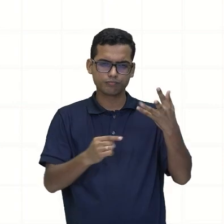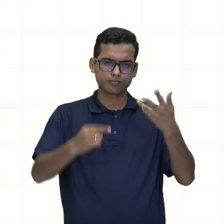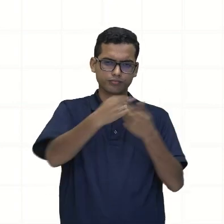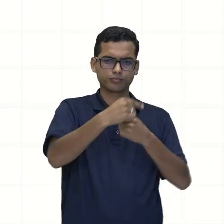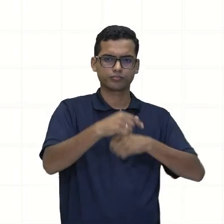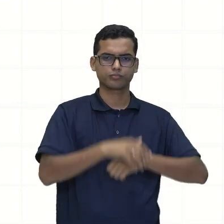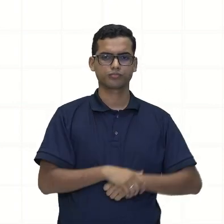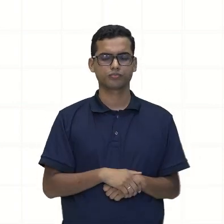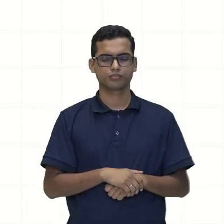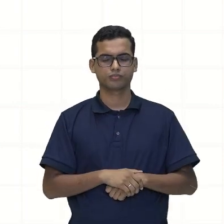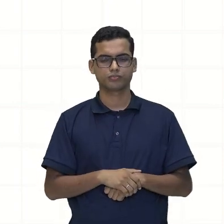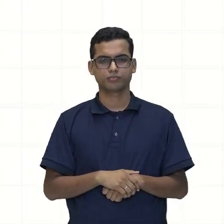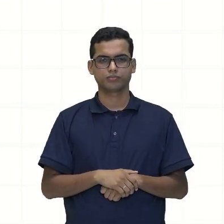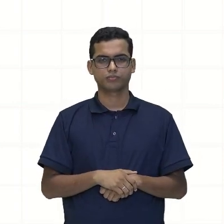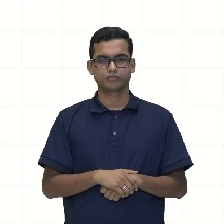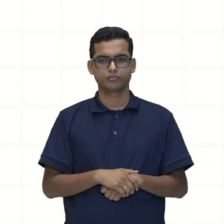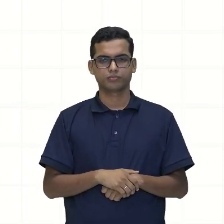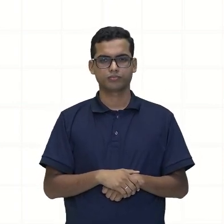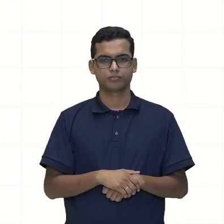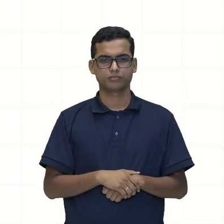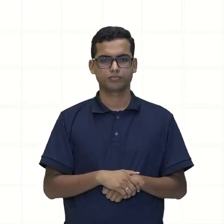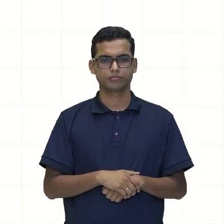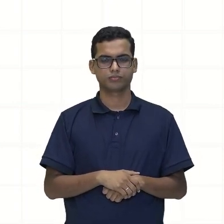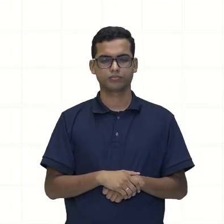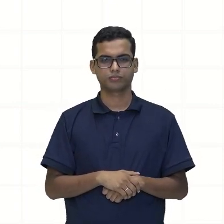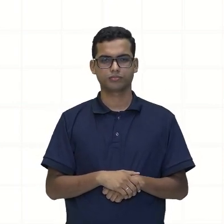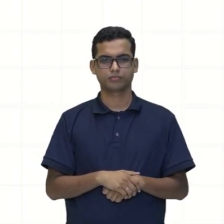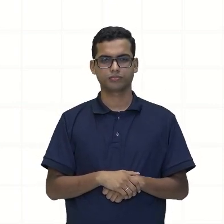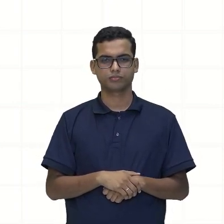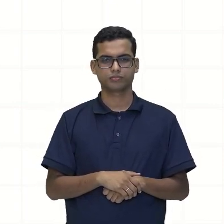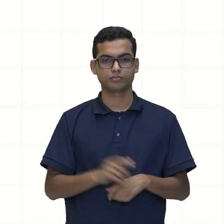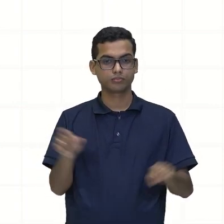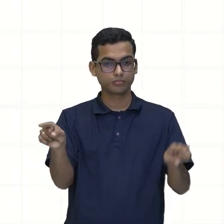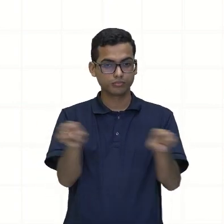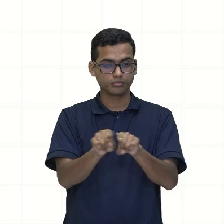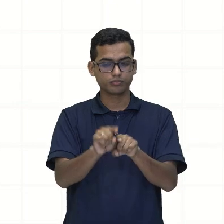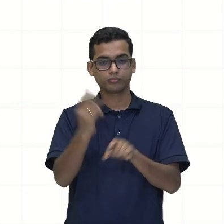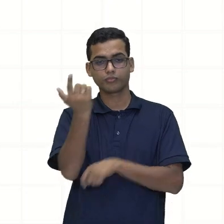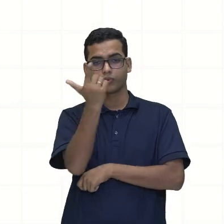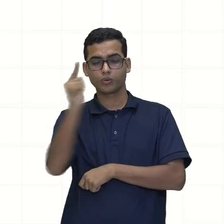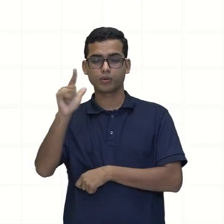é a erva mate, né? Aqui na